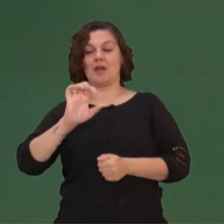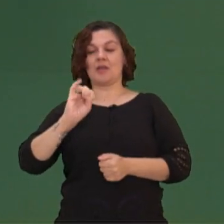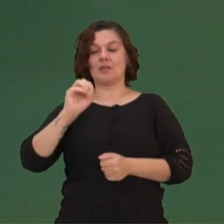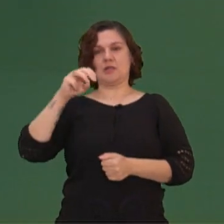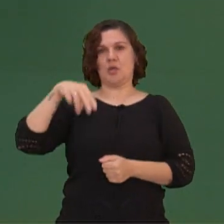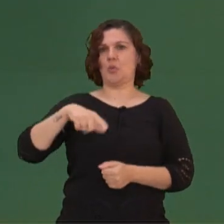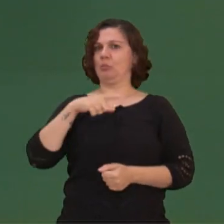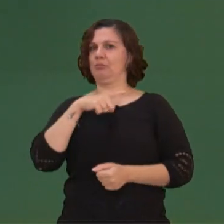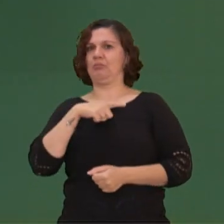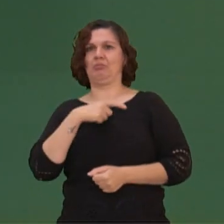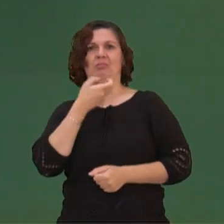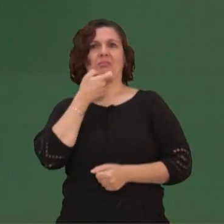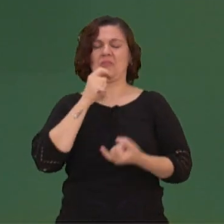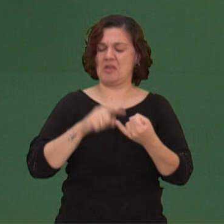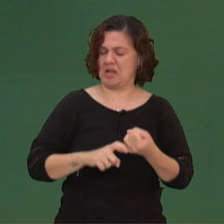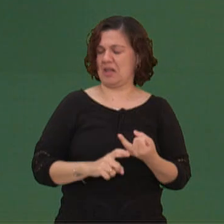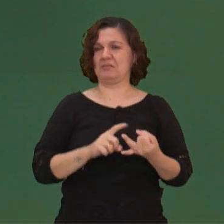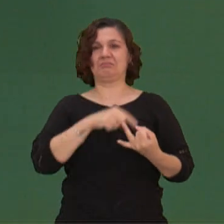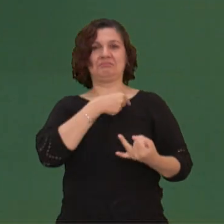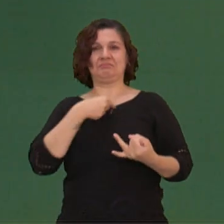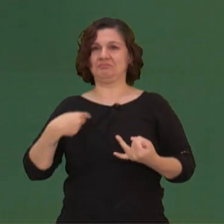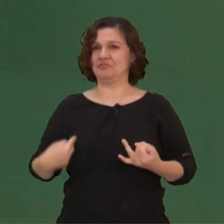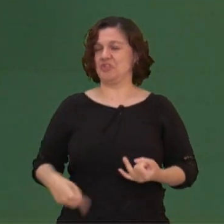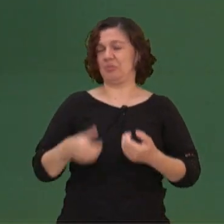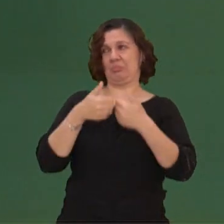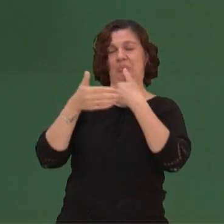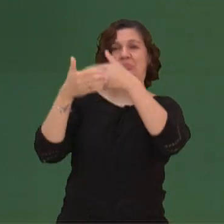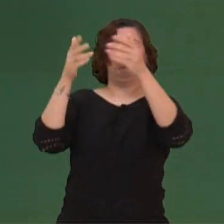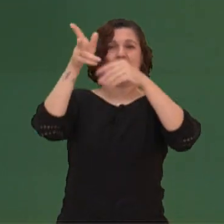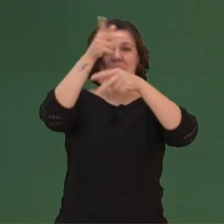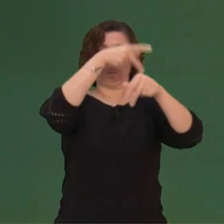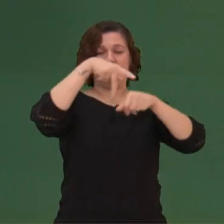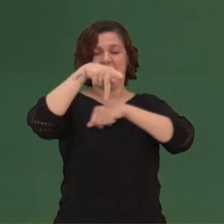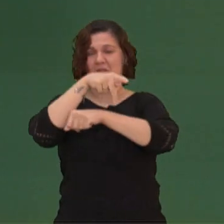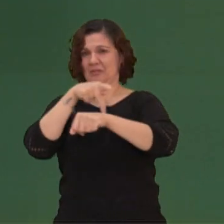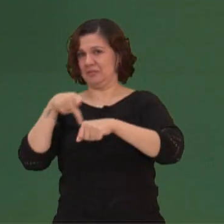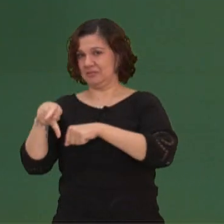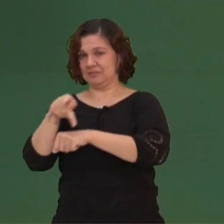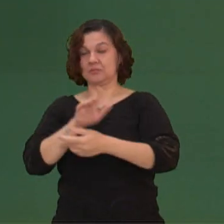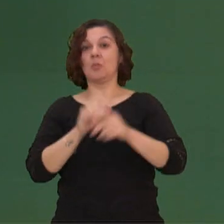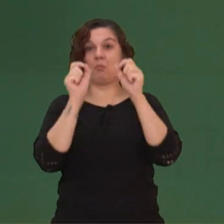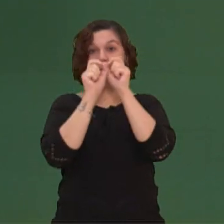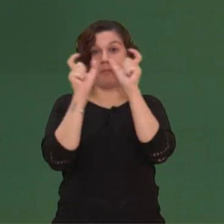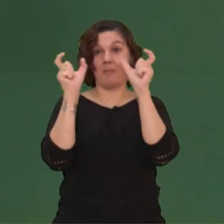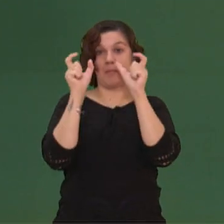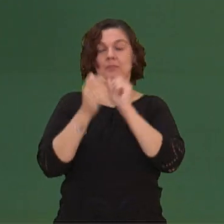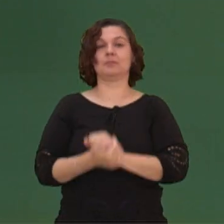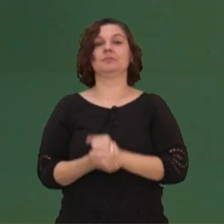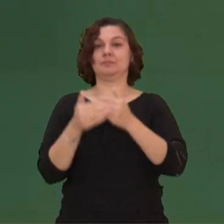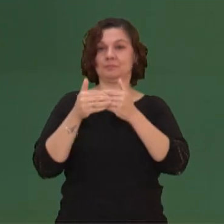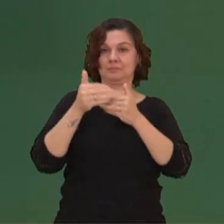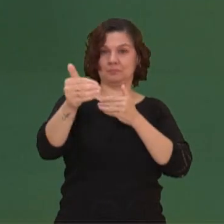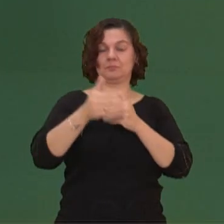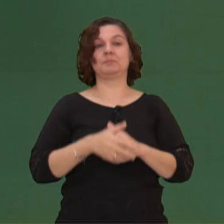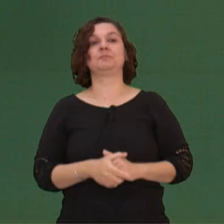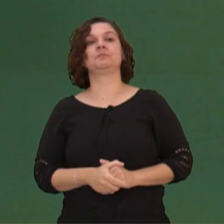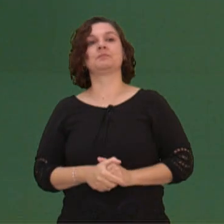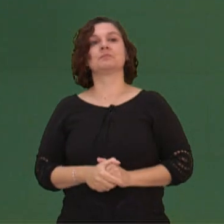inglês, em chinês, em javanês. Combinado? Presta atenção nisso. Seguindo em frente.